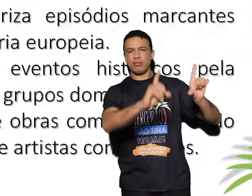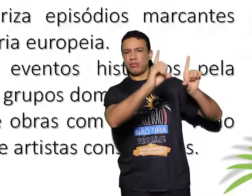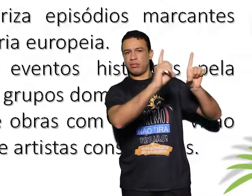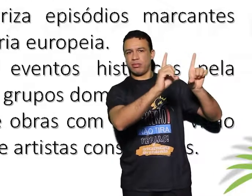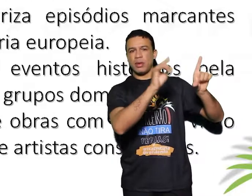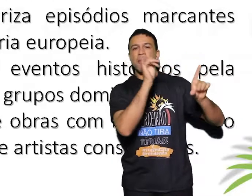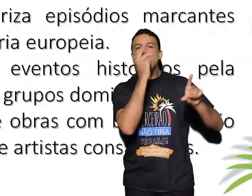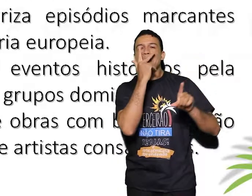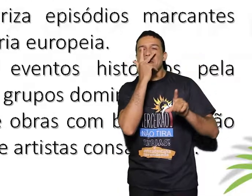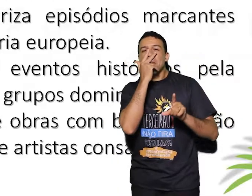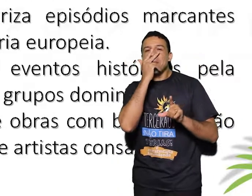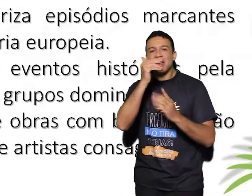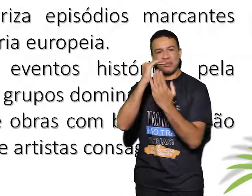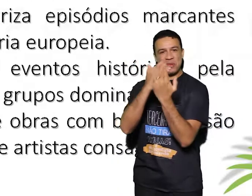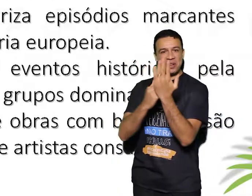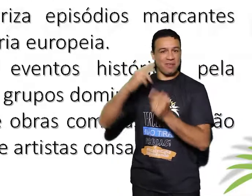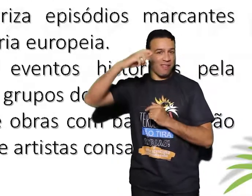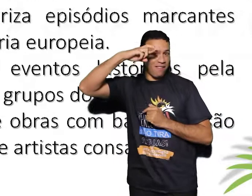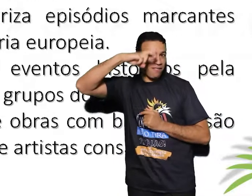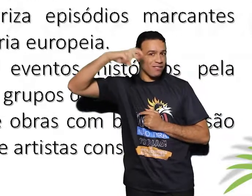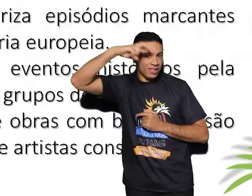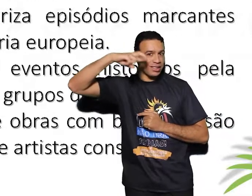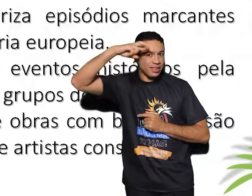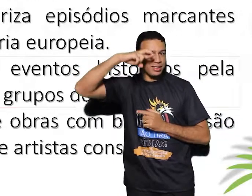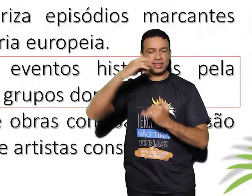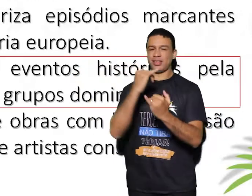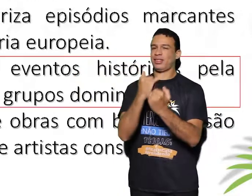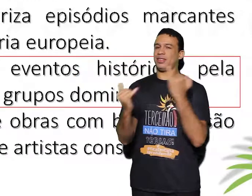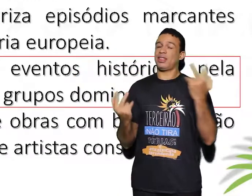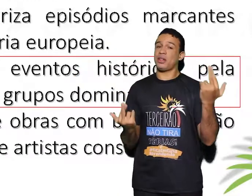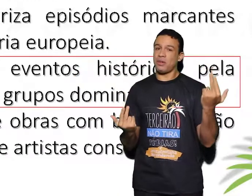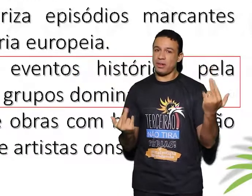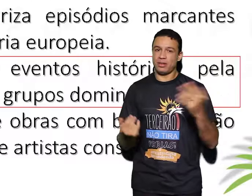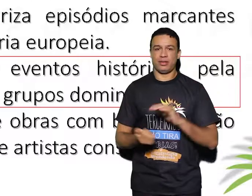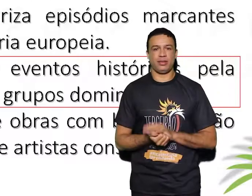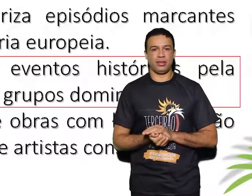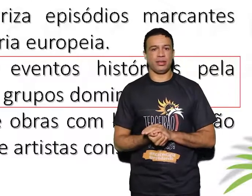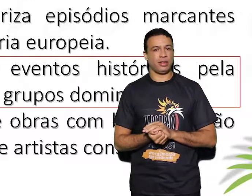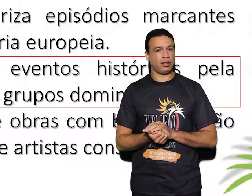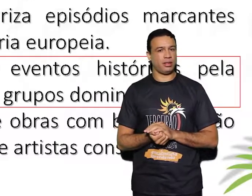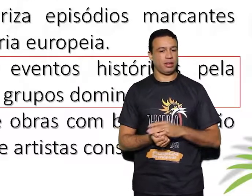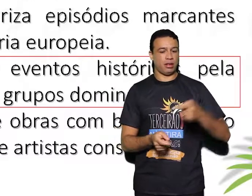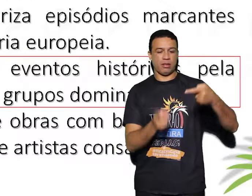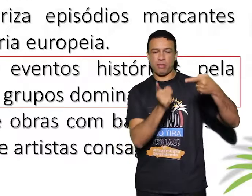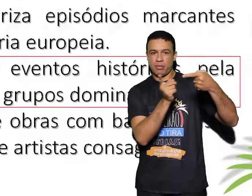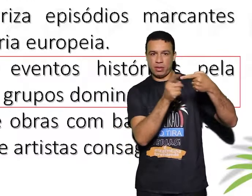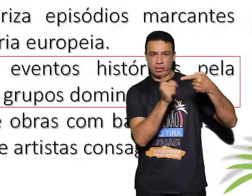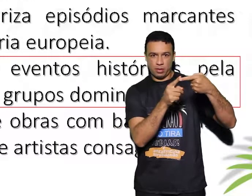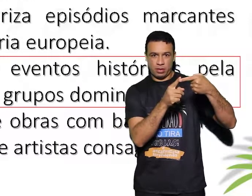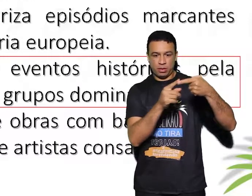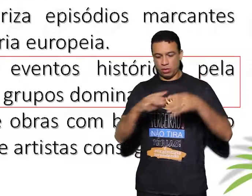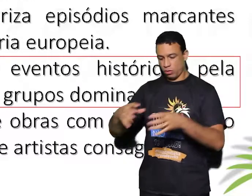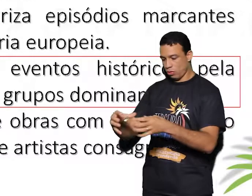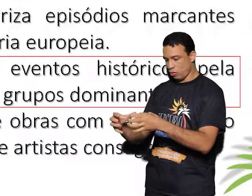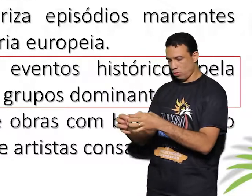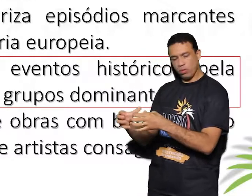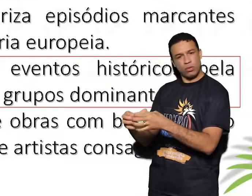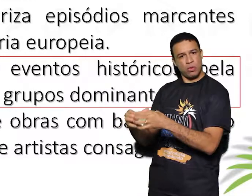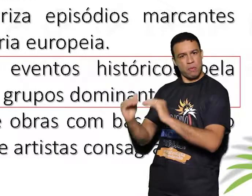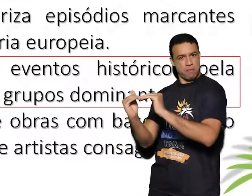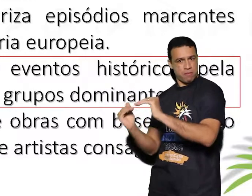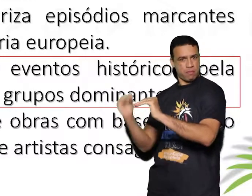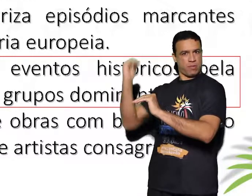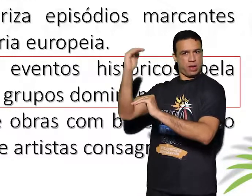um Photoshop da época. Vamos ver qual é a questão? Qual é a resposta? Idealiza eventos históricos pela ótica de grupos dominantes. Mas como